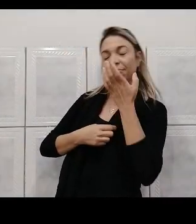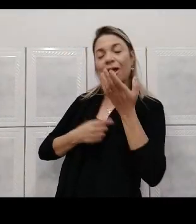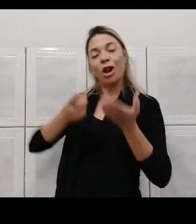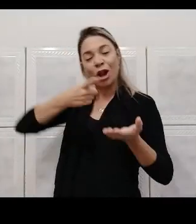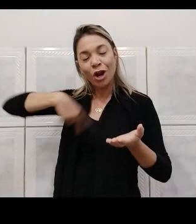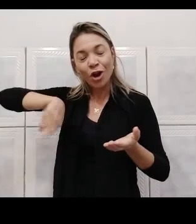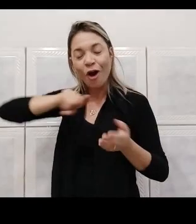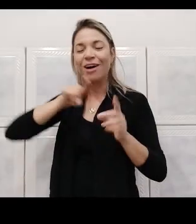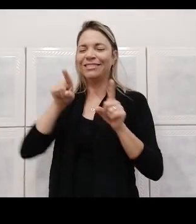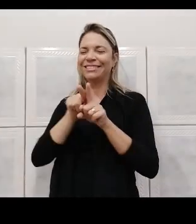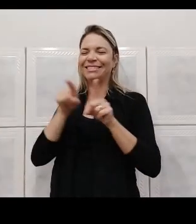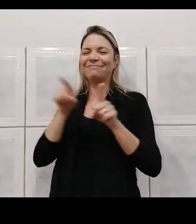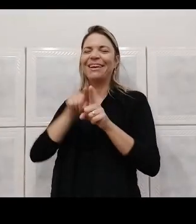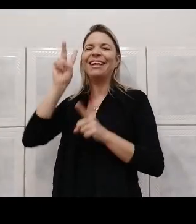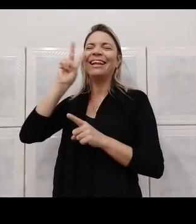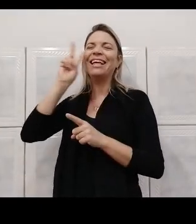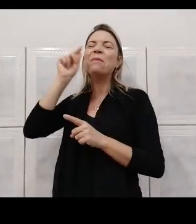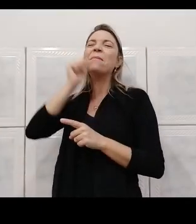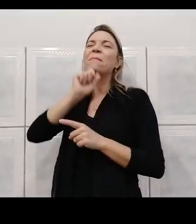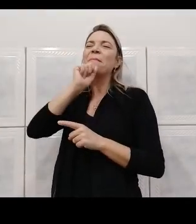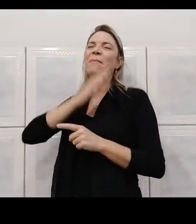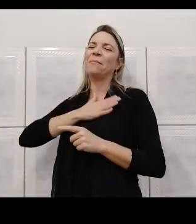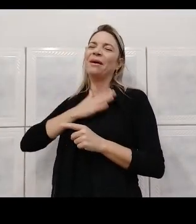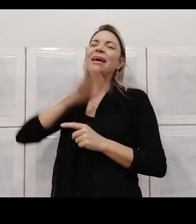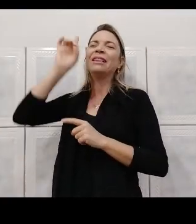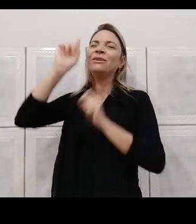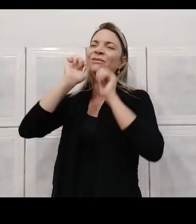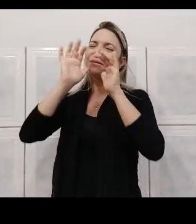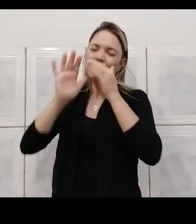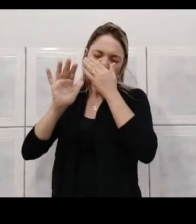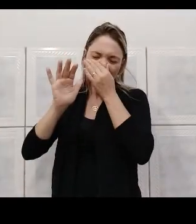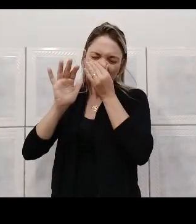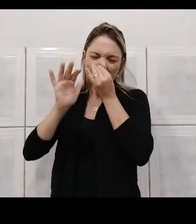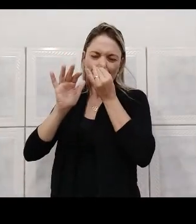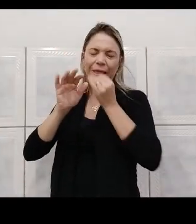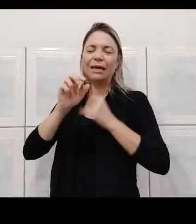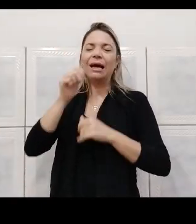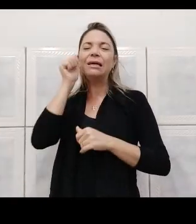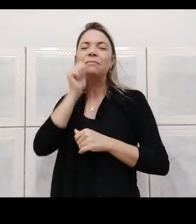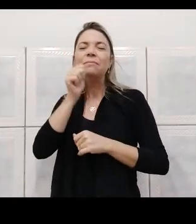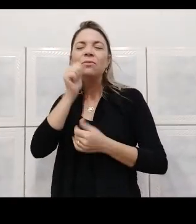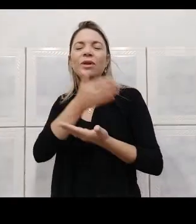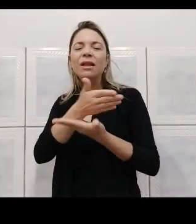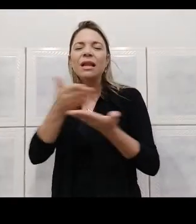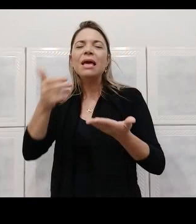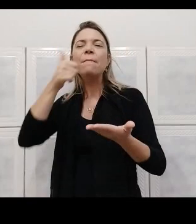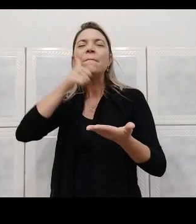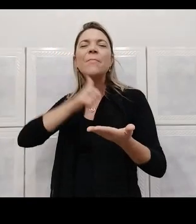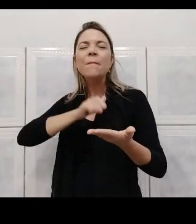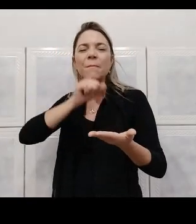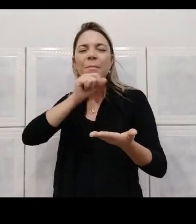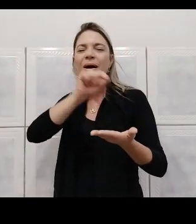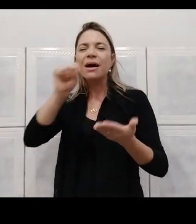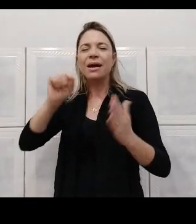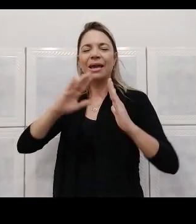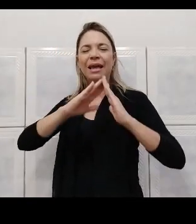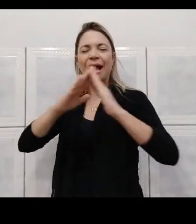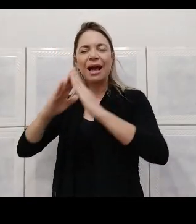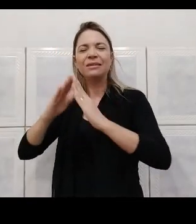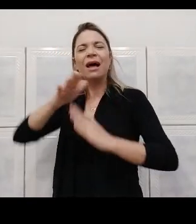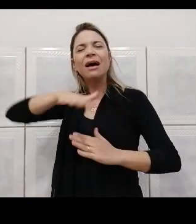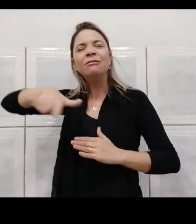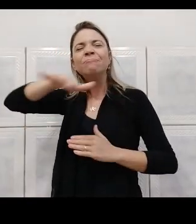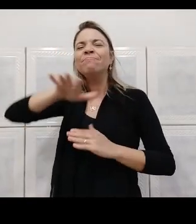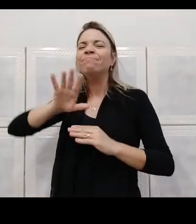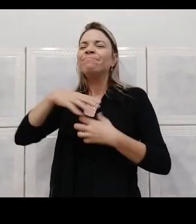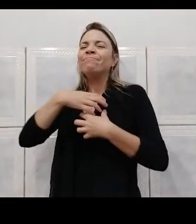comigo nesse momento rendam graças a Deus pelos filhos que têm. Ó Deus, permita que os filhos rendam graças ao Senhor